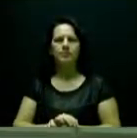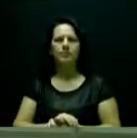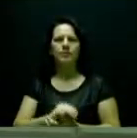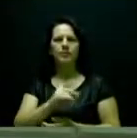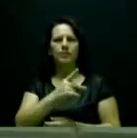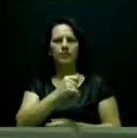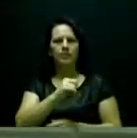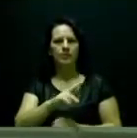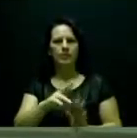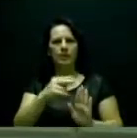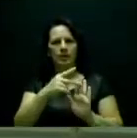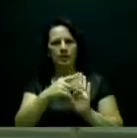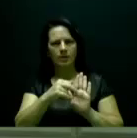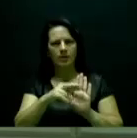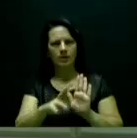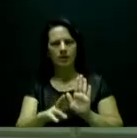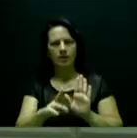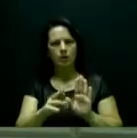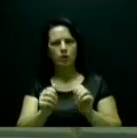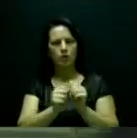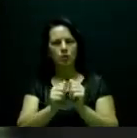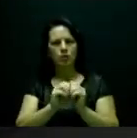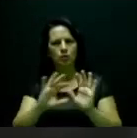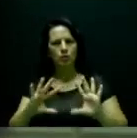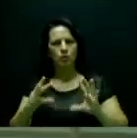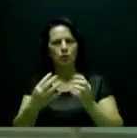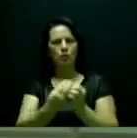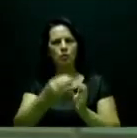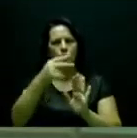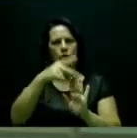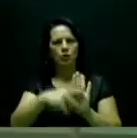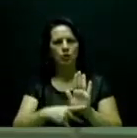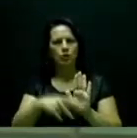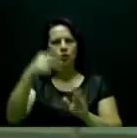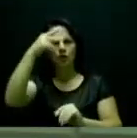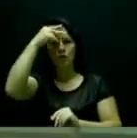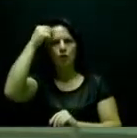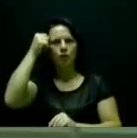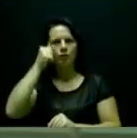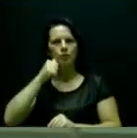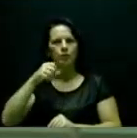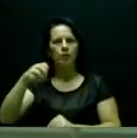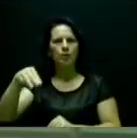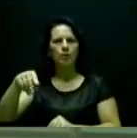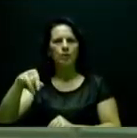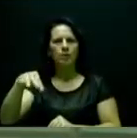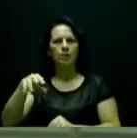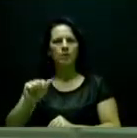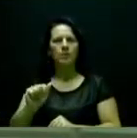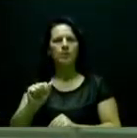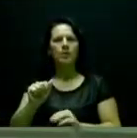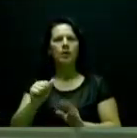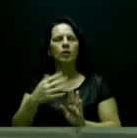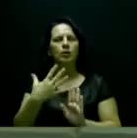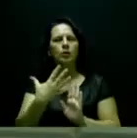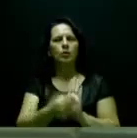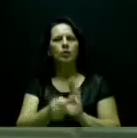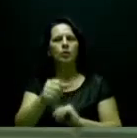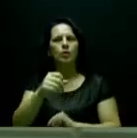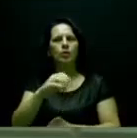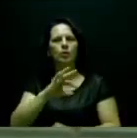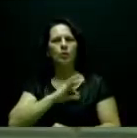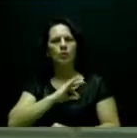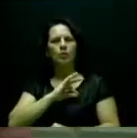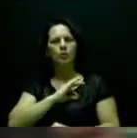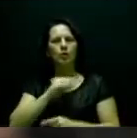Parecer em conjunto. Chega a estas comissões, projeto de lei de autoria da excelentíssima Prefeita Municipal, que autoriza o Poder Executivo